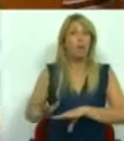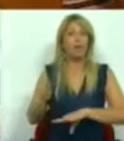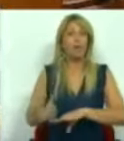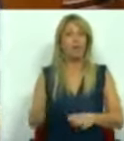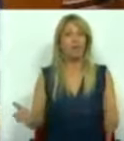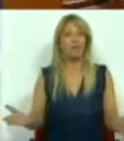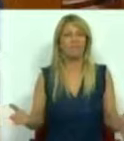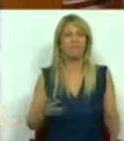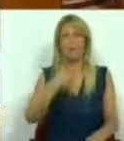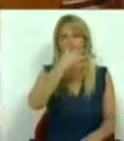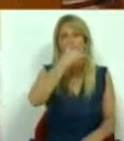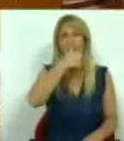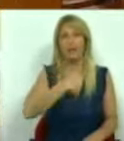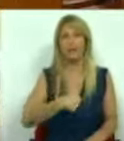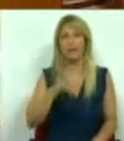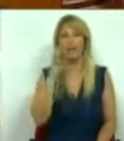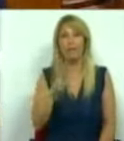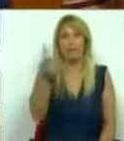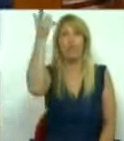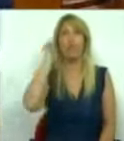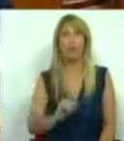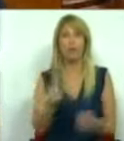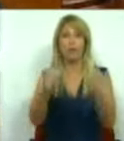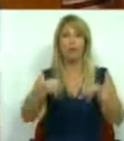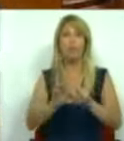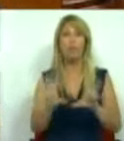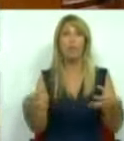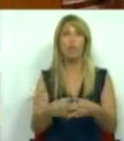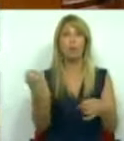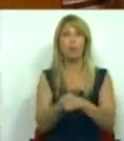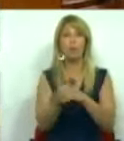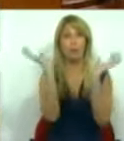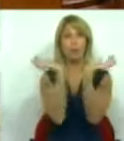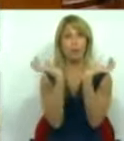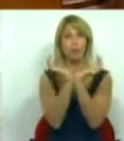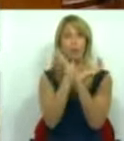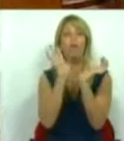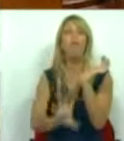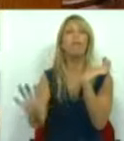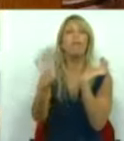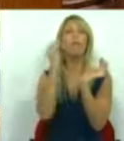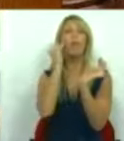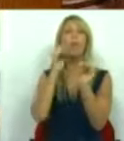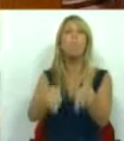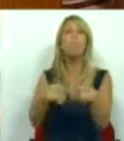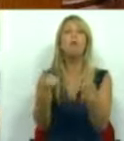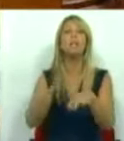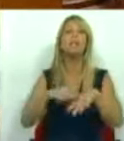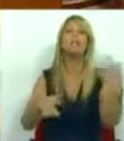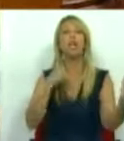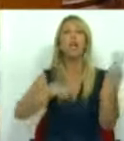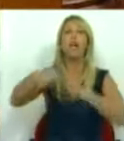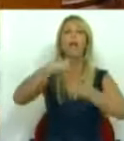triste, muito triste, assistir ontem na reunião da Comissão de Trabalho e Segurança Social à forma como os partidos de esquerda criticaram o